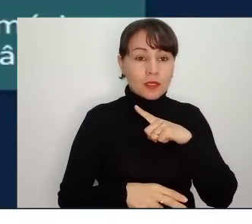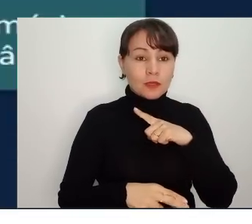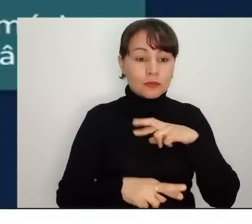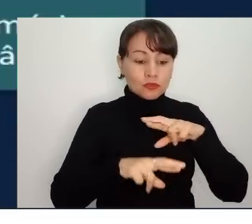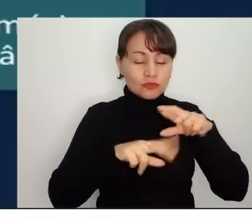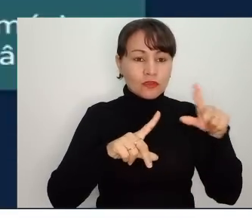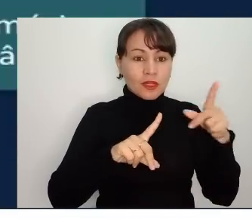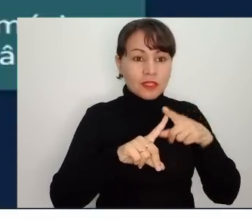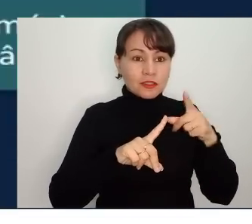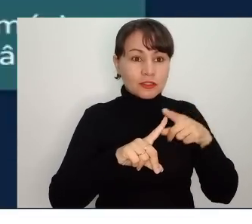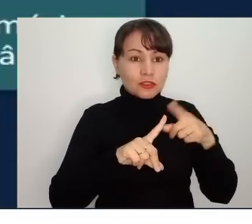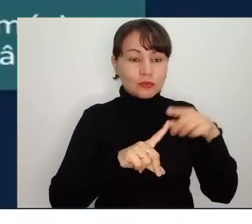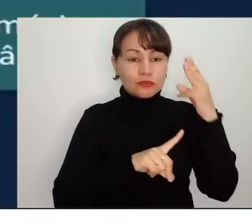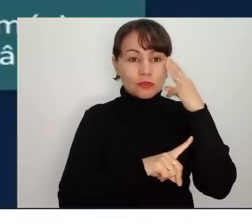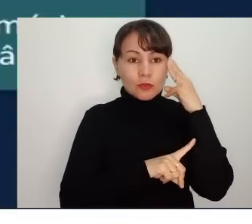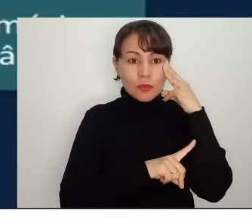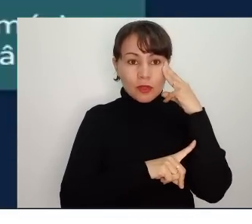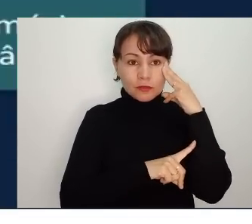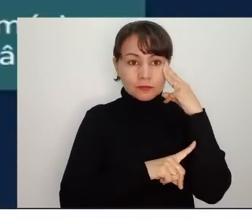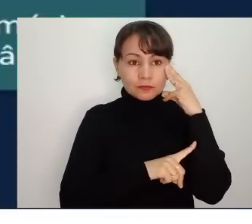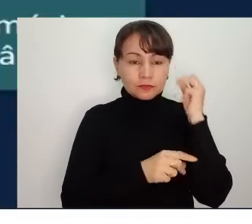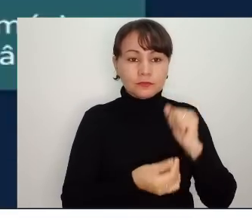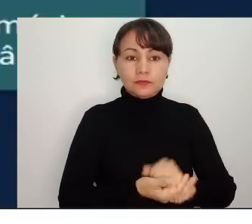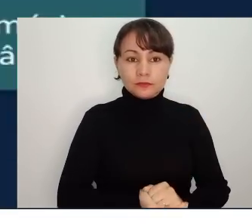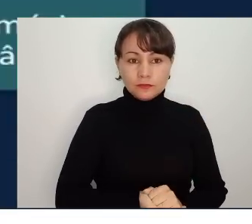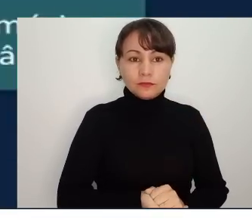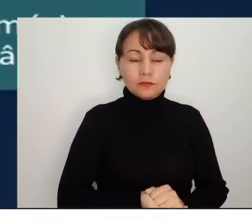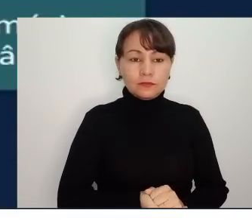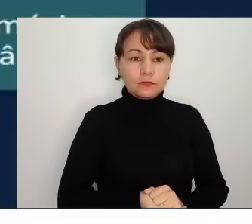então, os diferentes tipos de memórias.